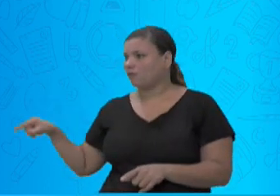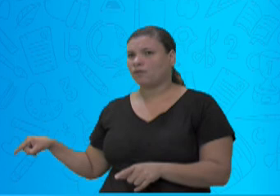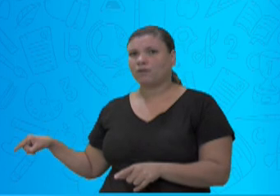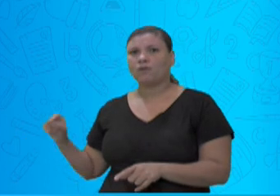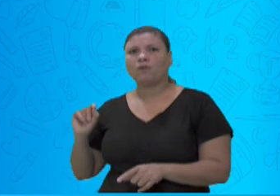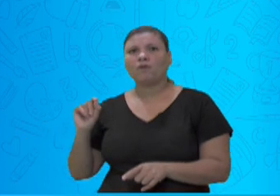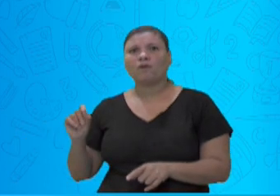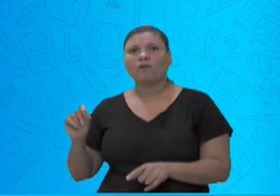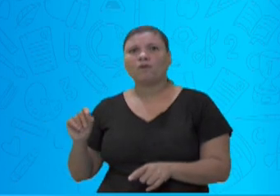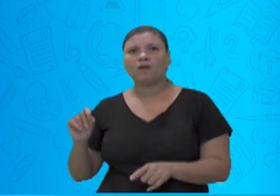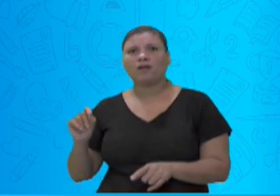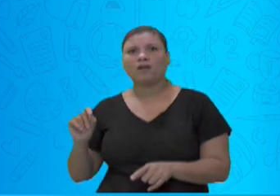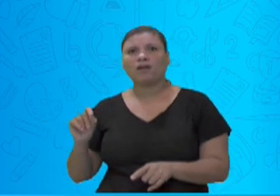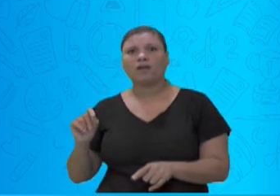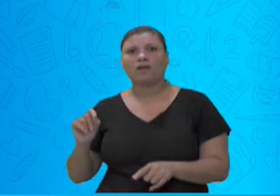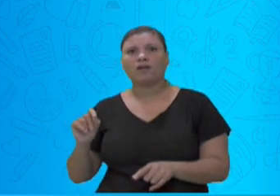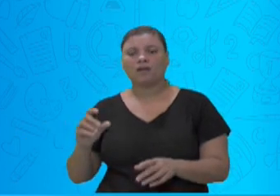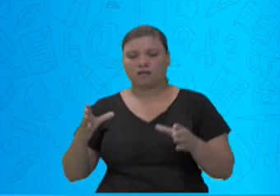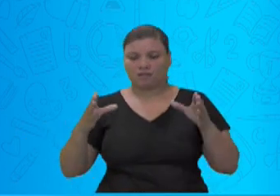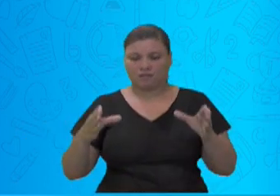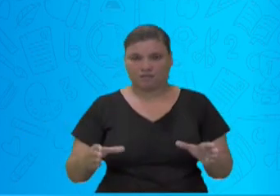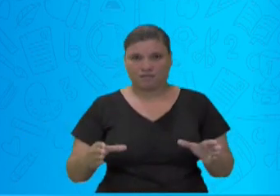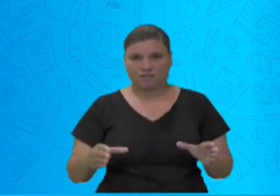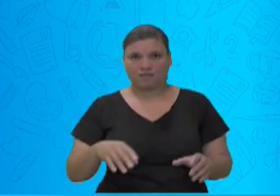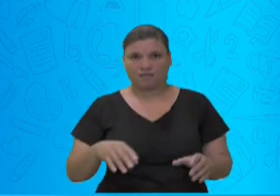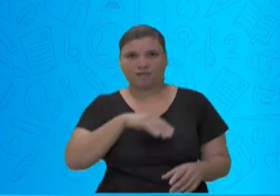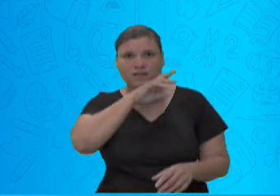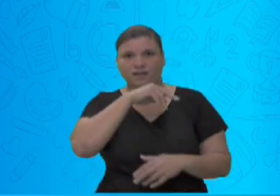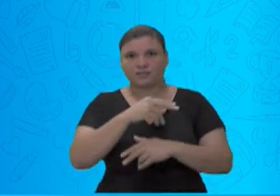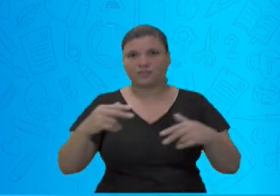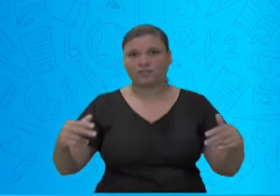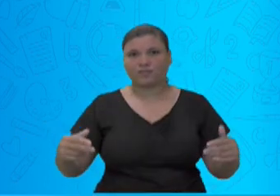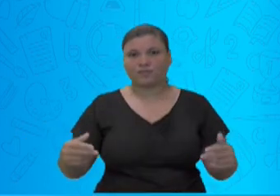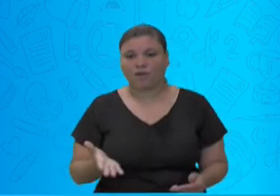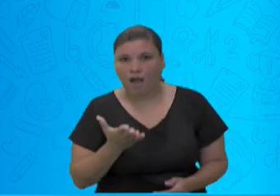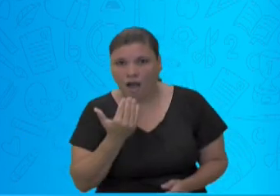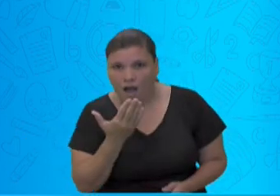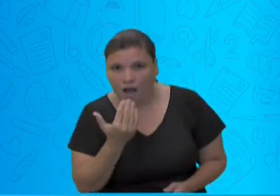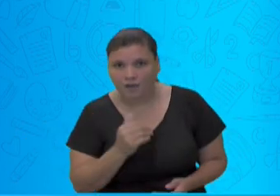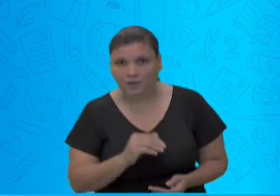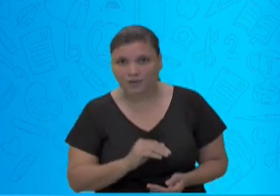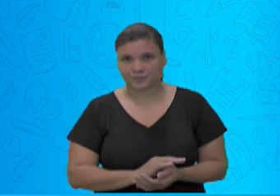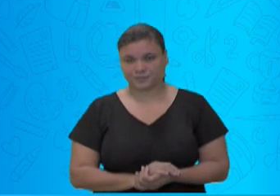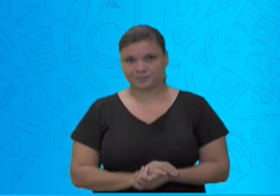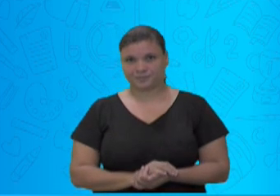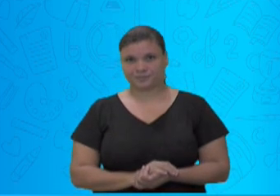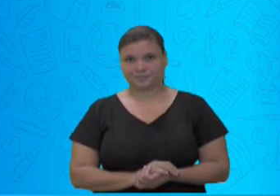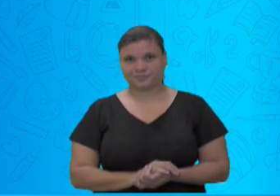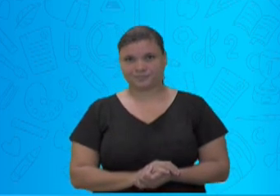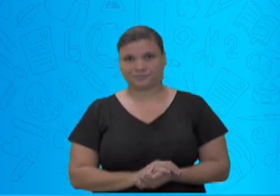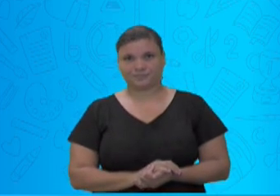sentidos diferentes, mas a pronúncia permaneceu idêntico.